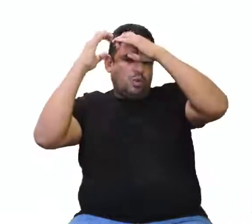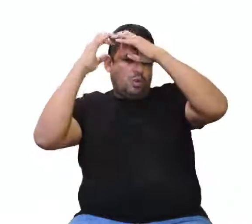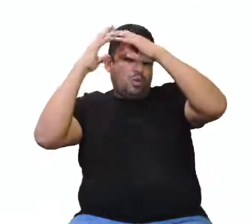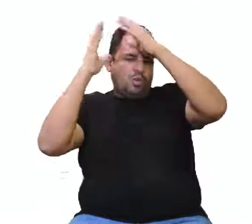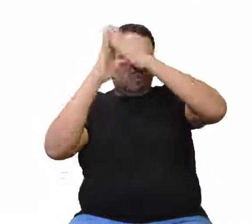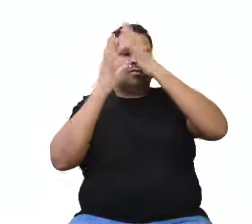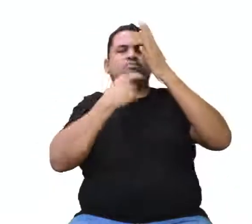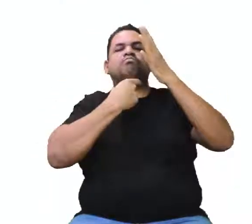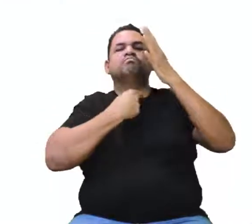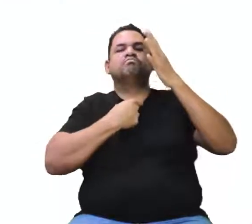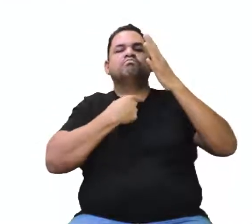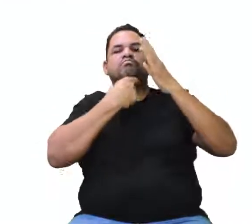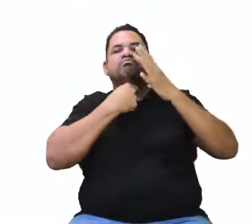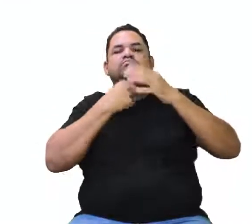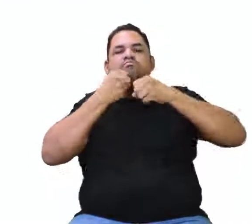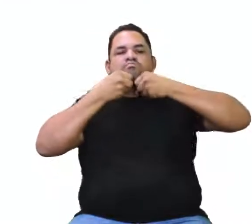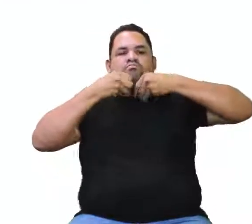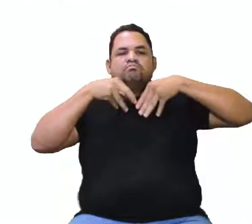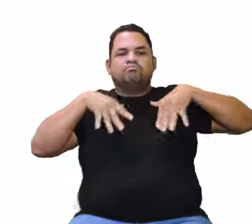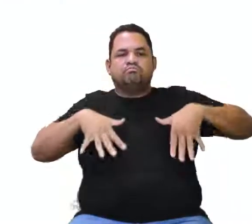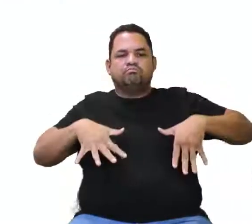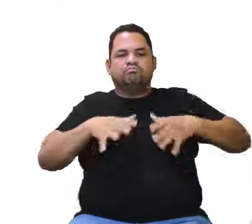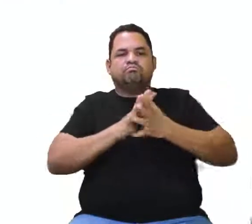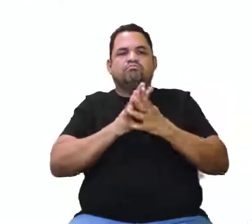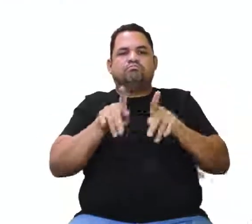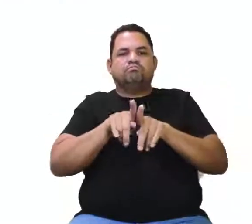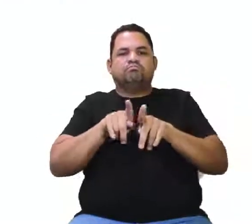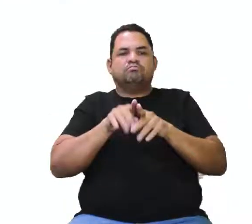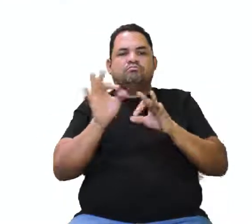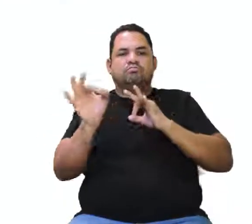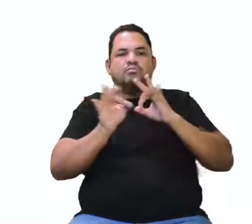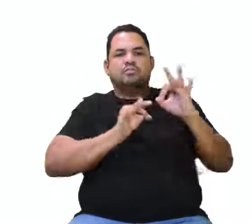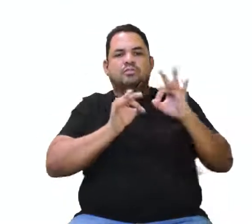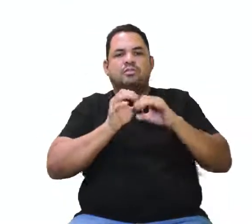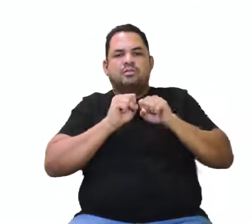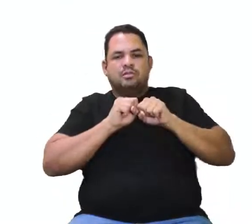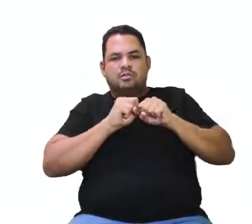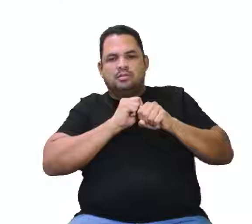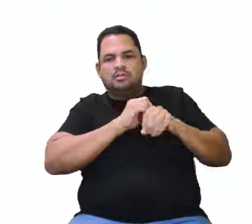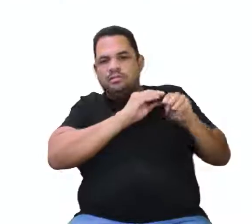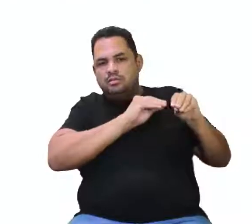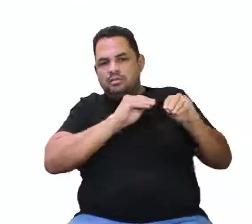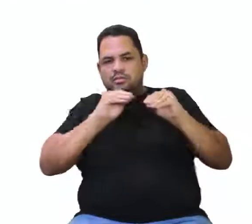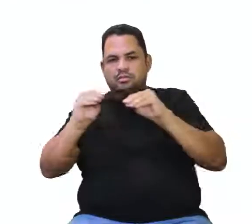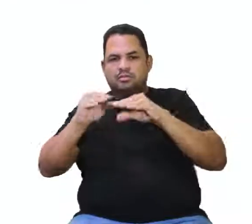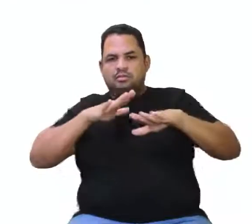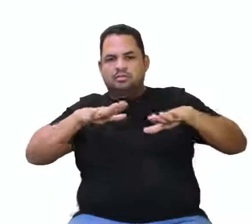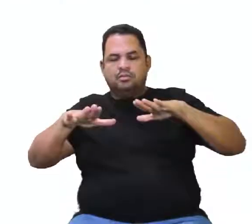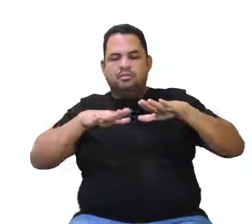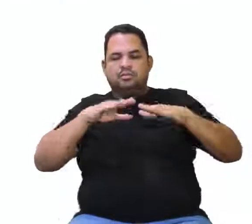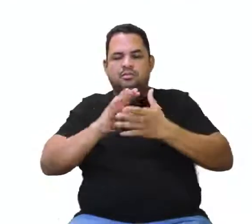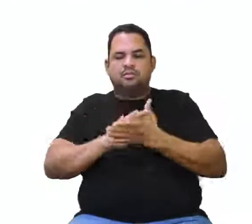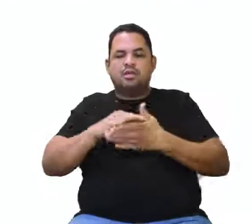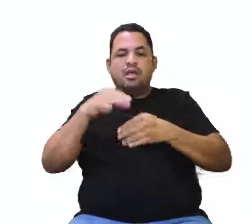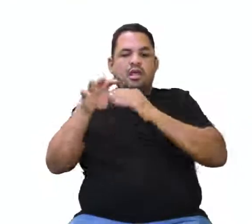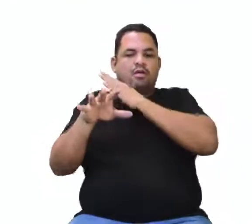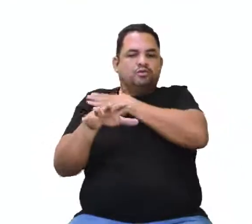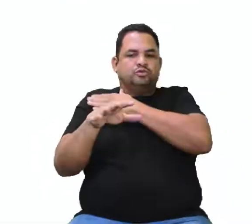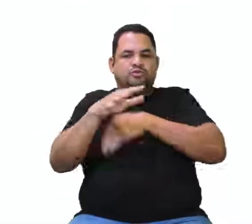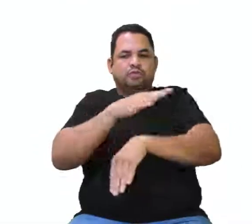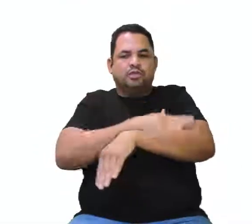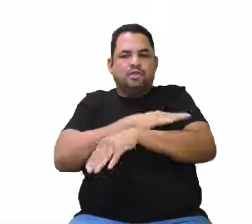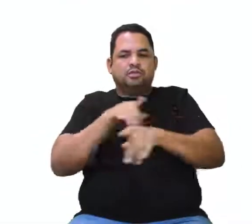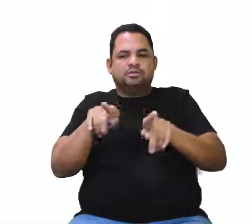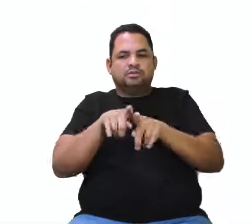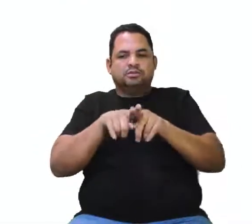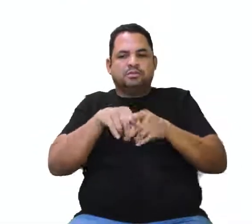da medula e suas raízes, ao mesmo tempo que também coordenar e transmitir os movimentos entre os membros superiores e os